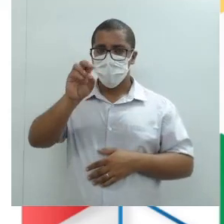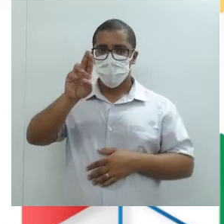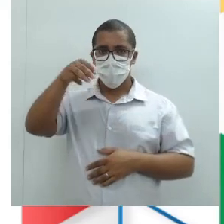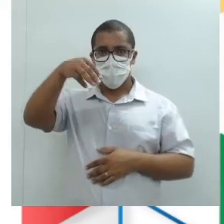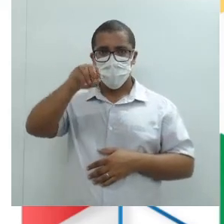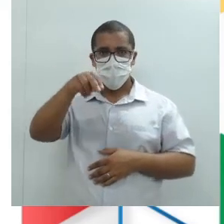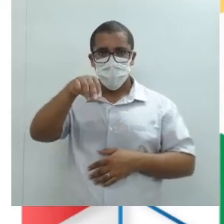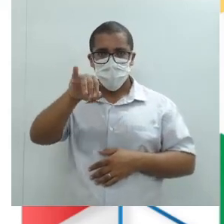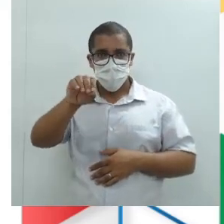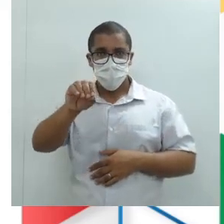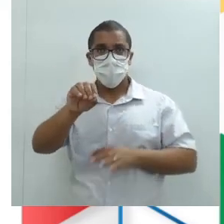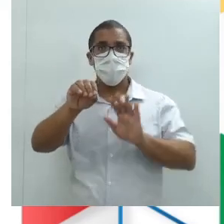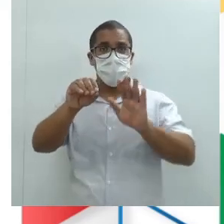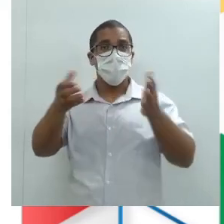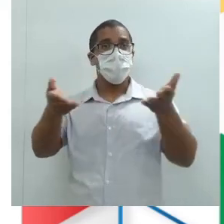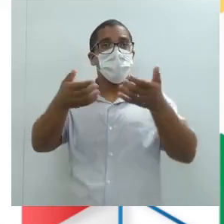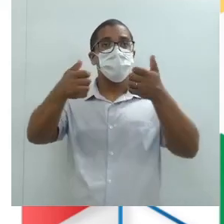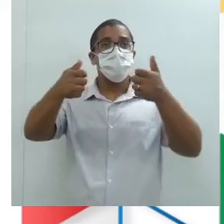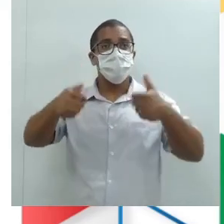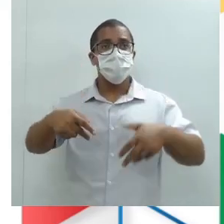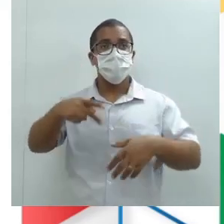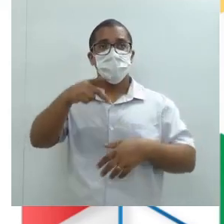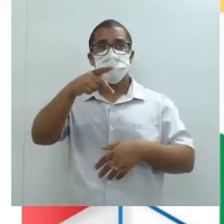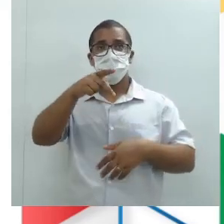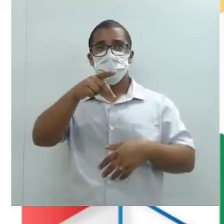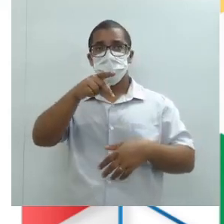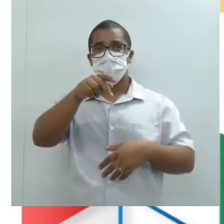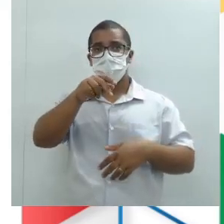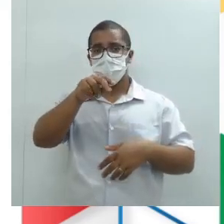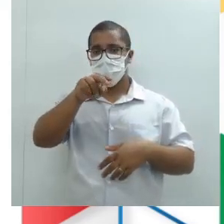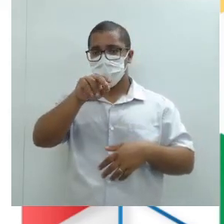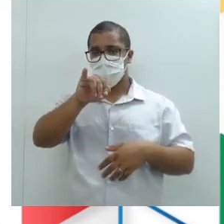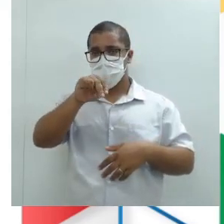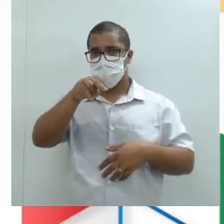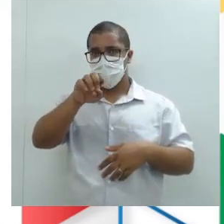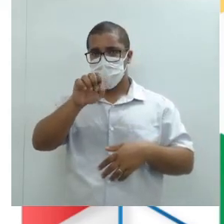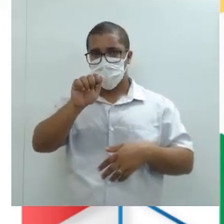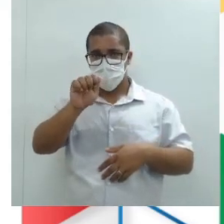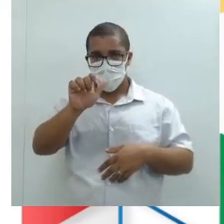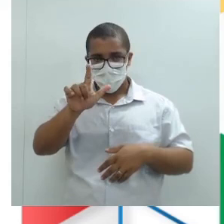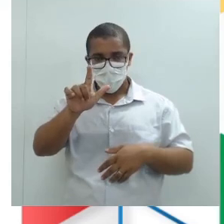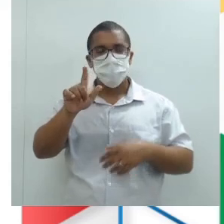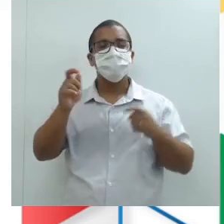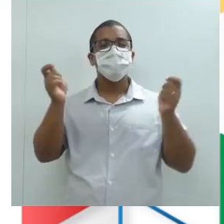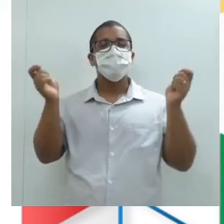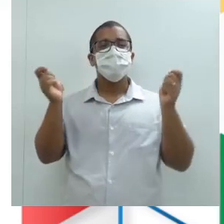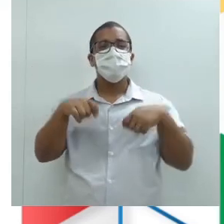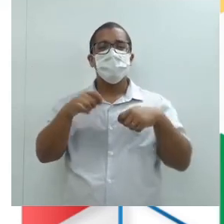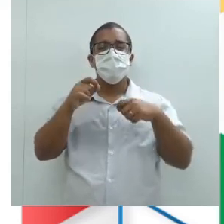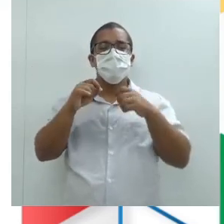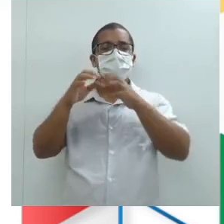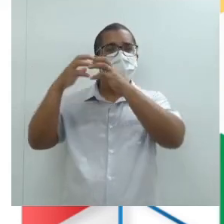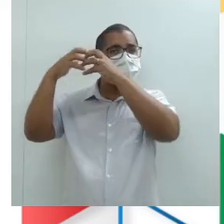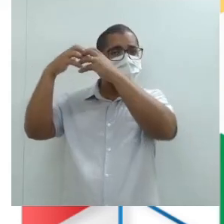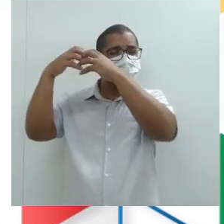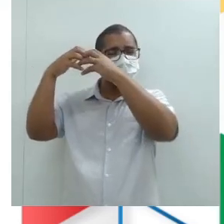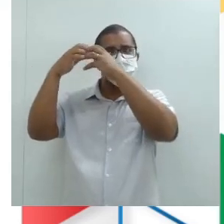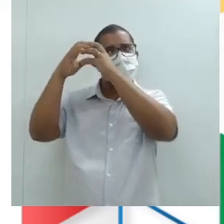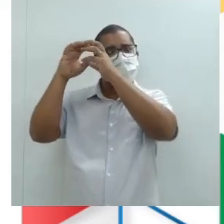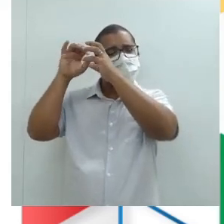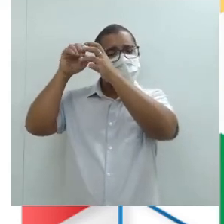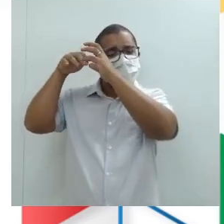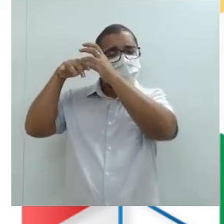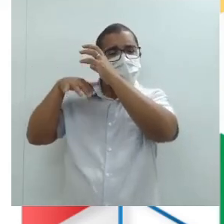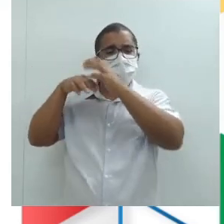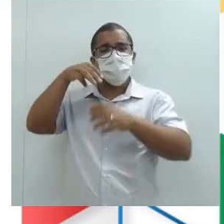Então vamos falar sobre a glândula pineal, que é responsável ali pela síntese de melatonina,